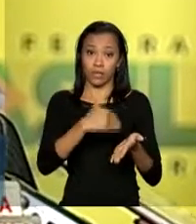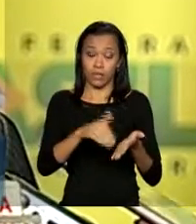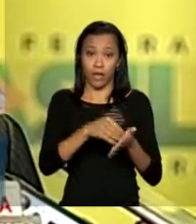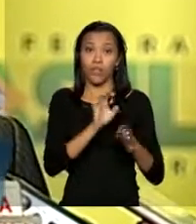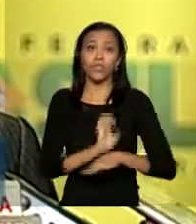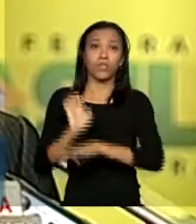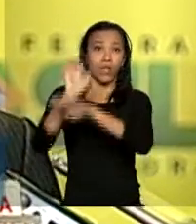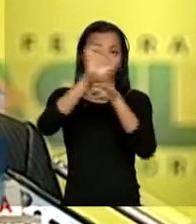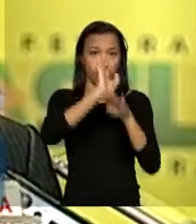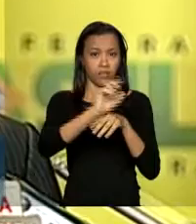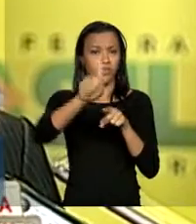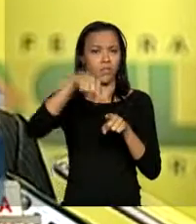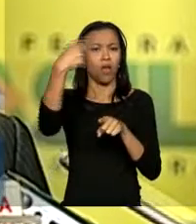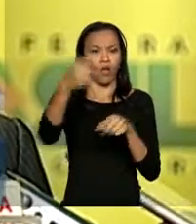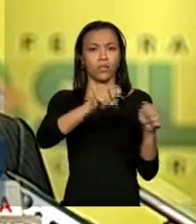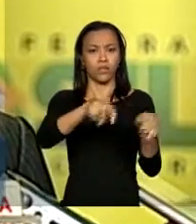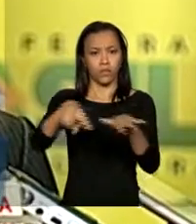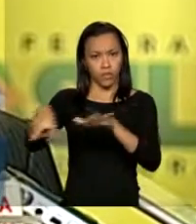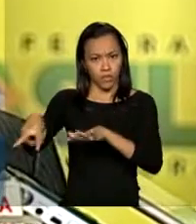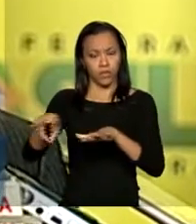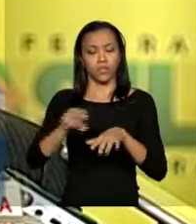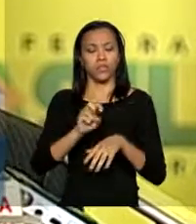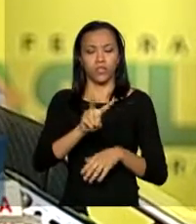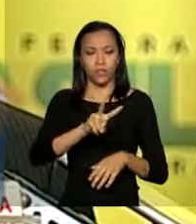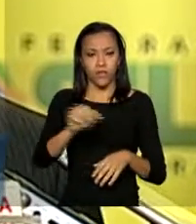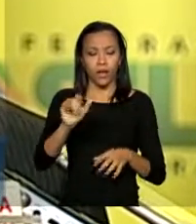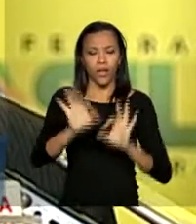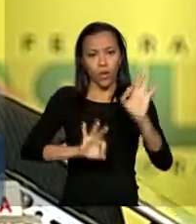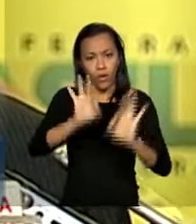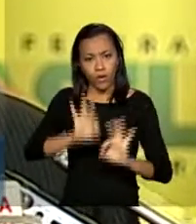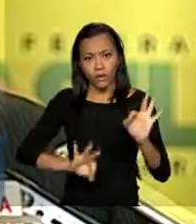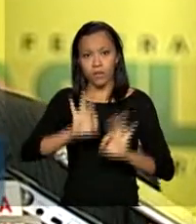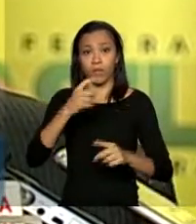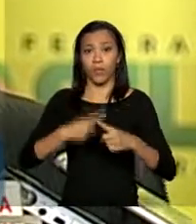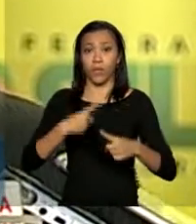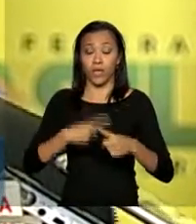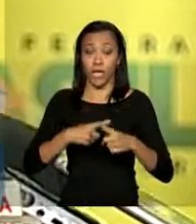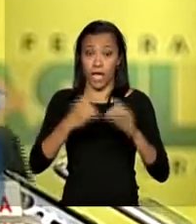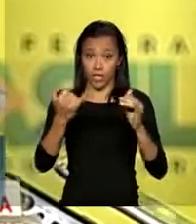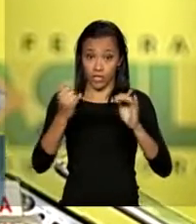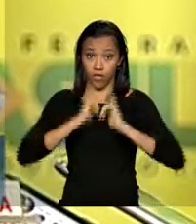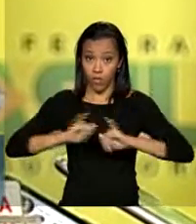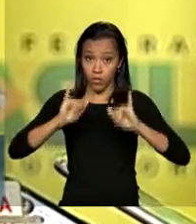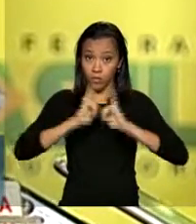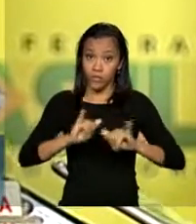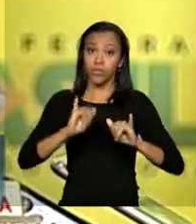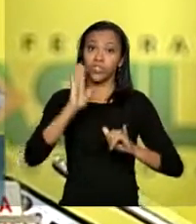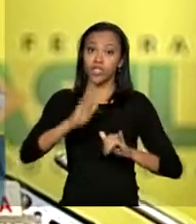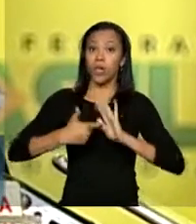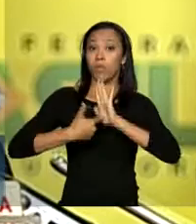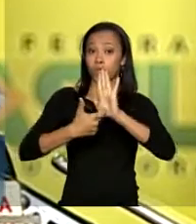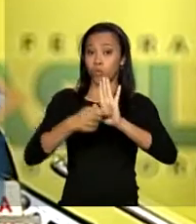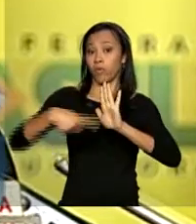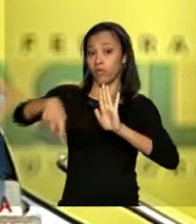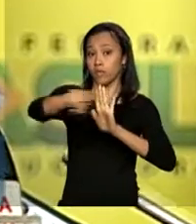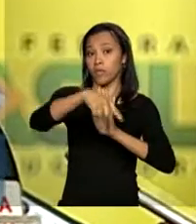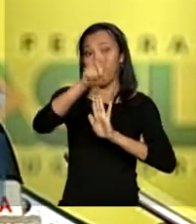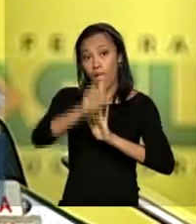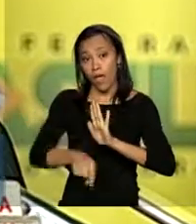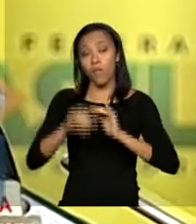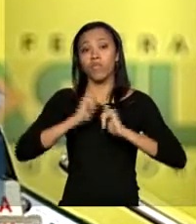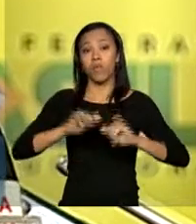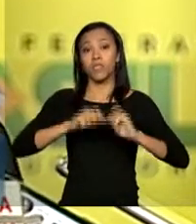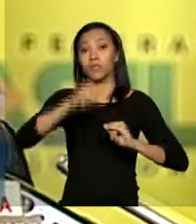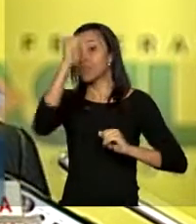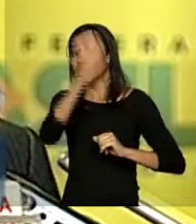será nas próximas semanas. Vamos disso tentar definir, porque o dado que demos a vocês é um dado nacional. Para nós